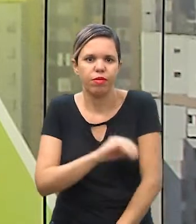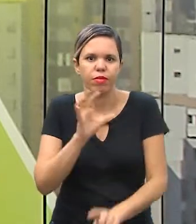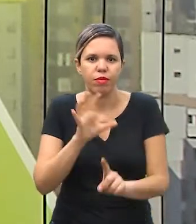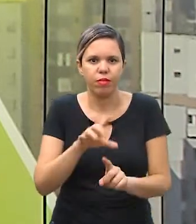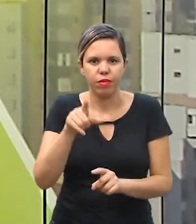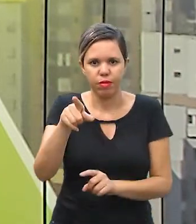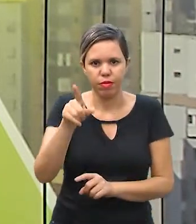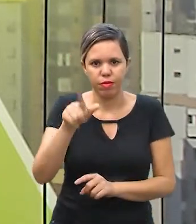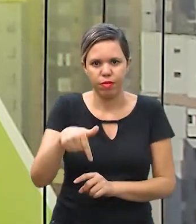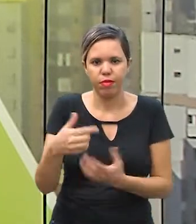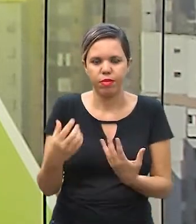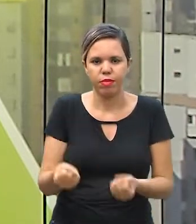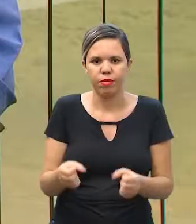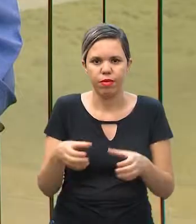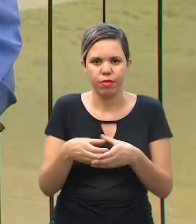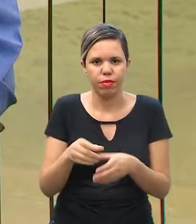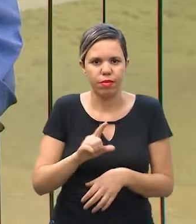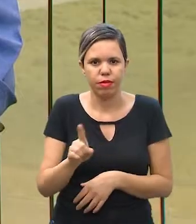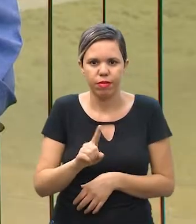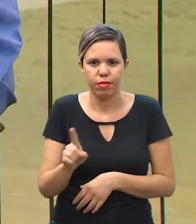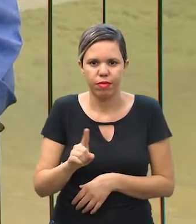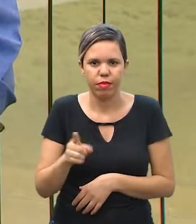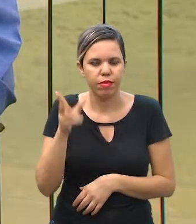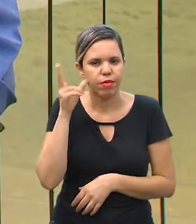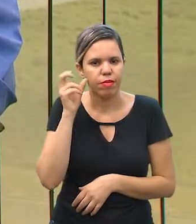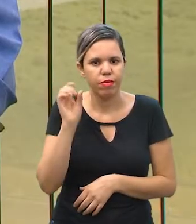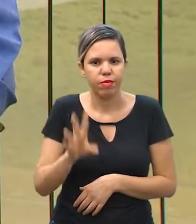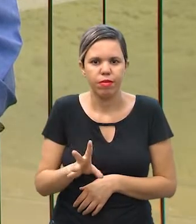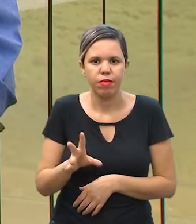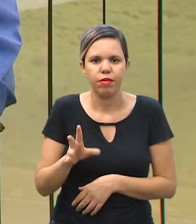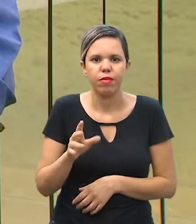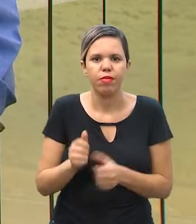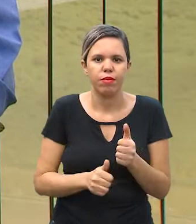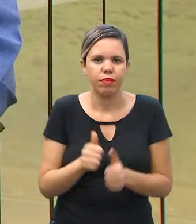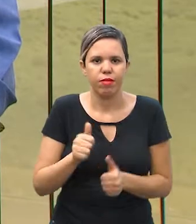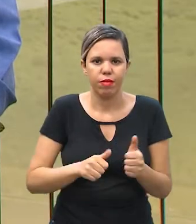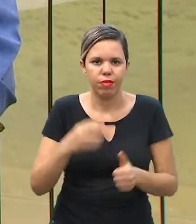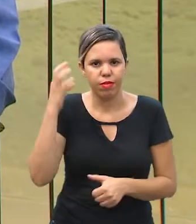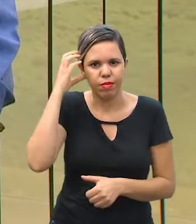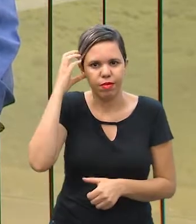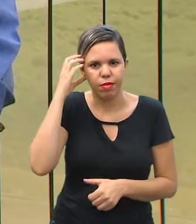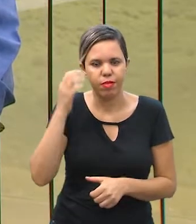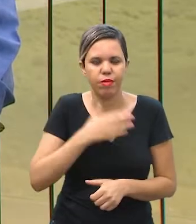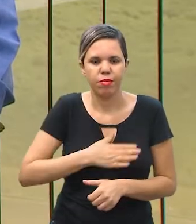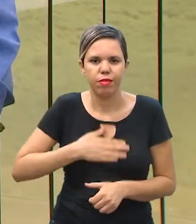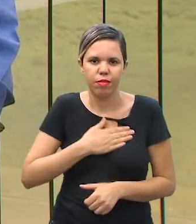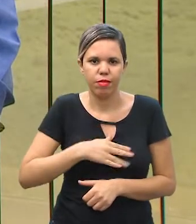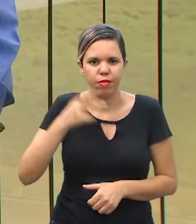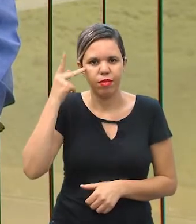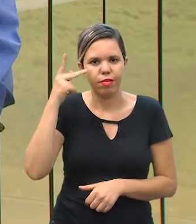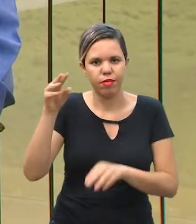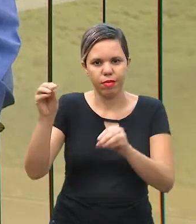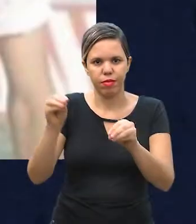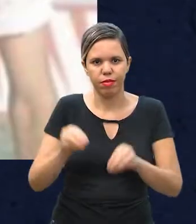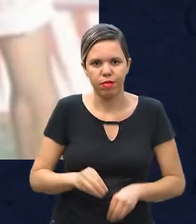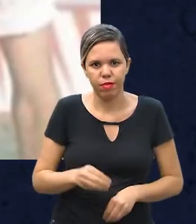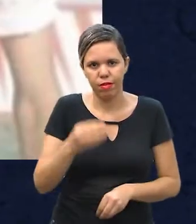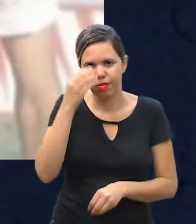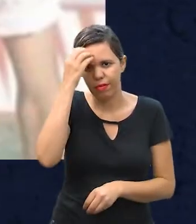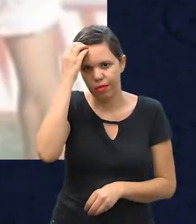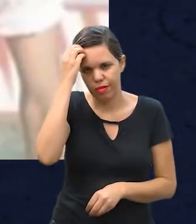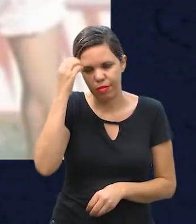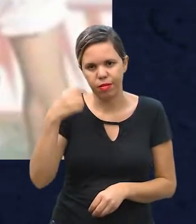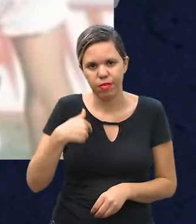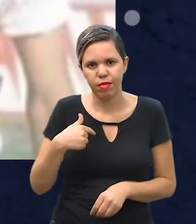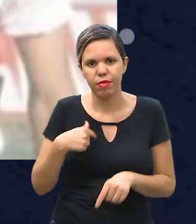Exato. E o senhor é flamenguista ou não? Não, eu escutava os jogos, mas na verdade eu torço pelo São Paulo, porque quando veio para cá o Bobô,